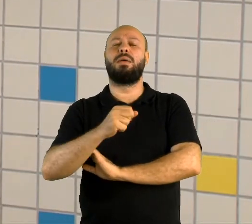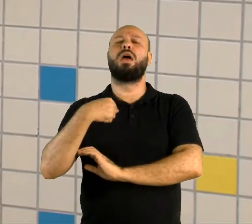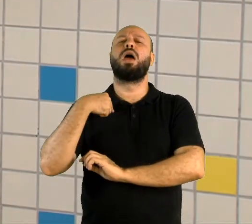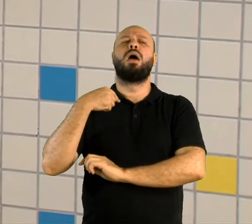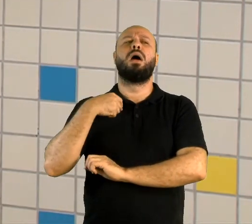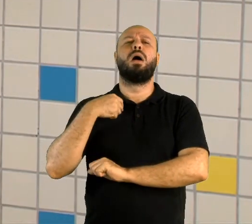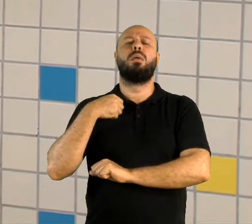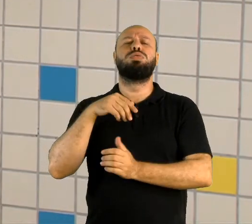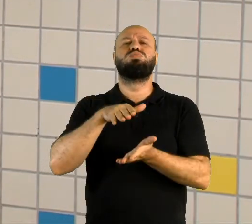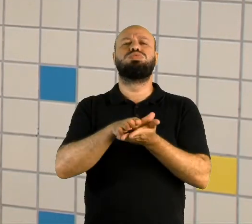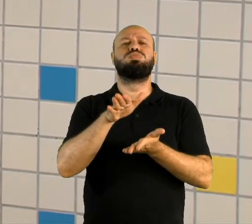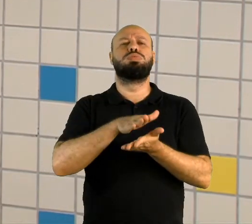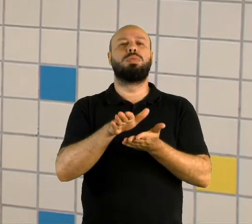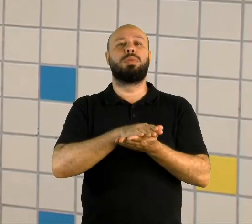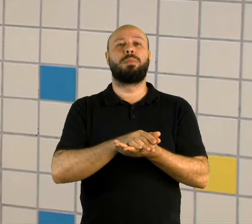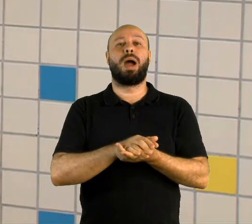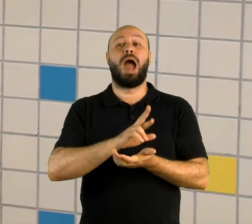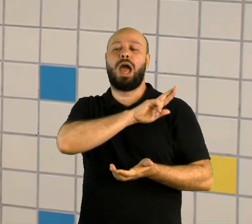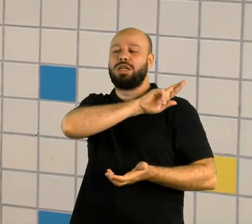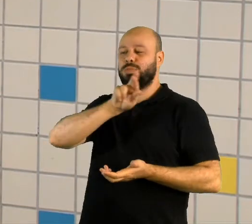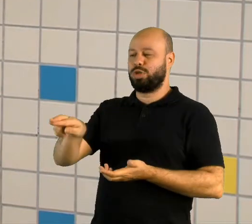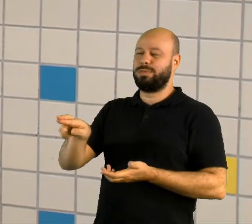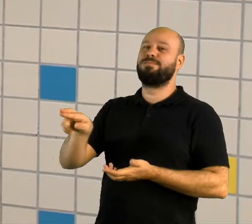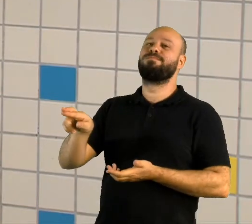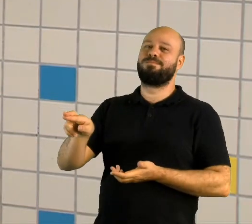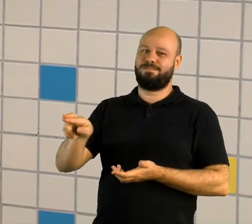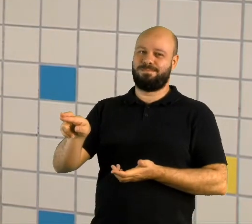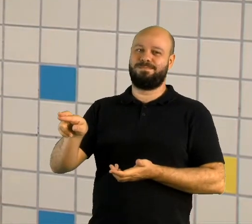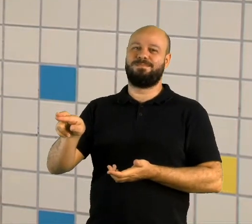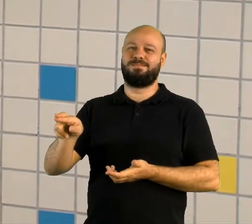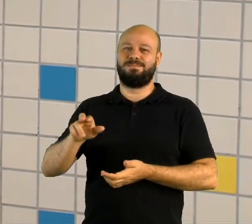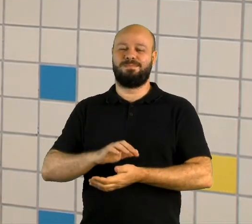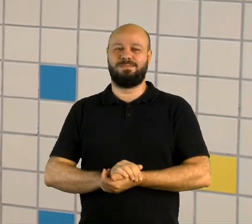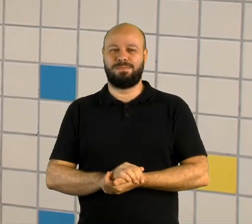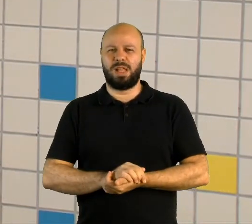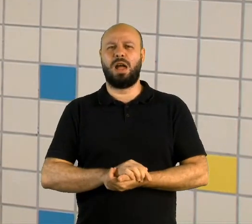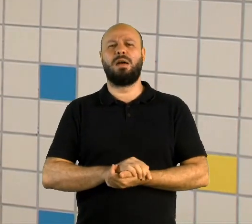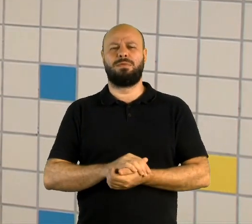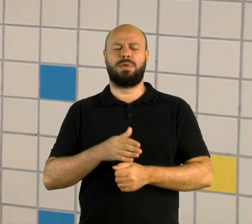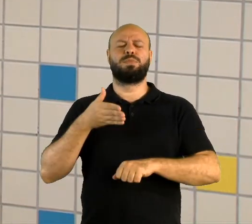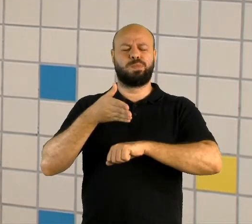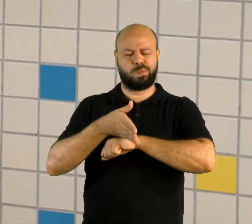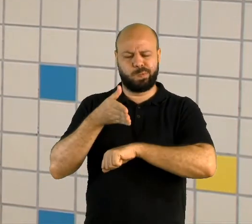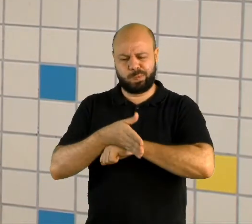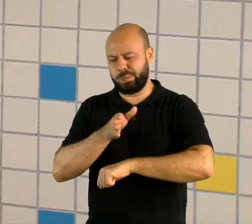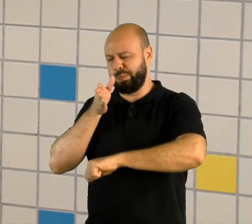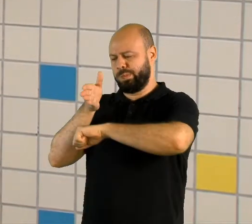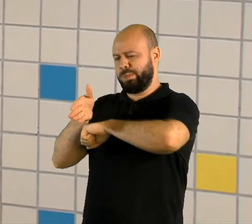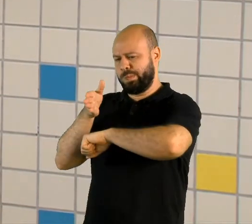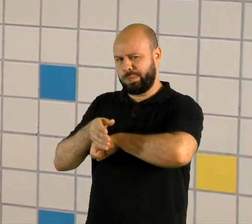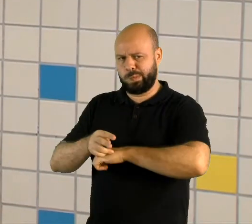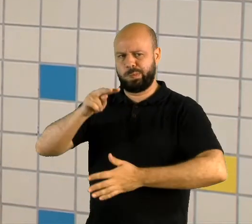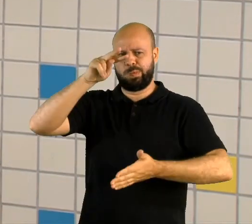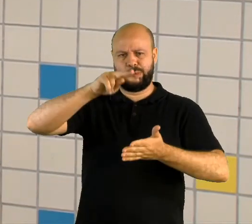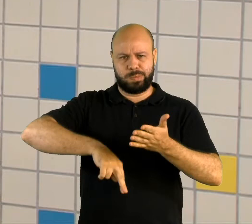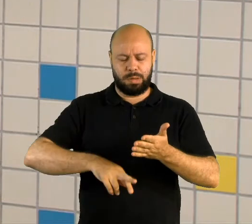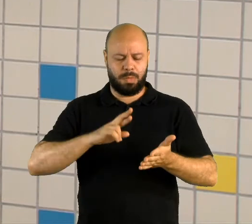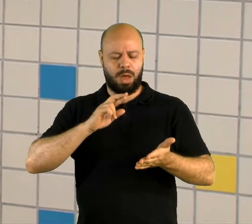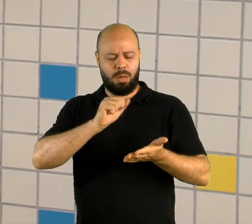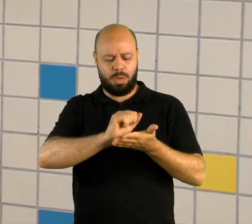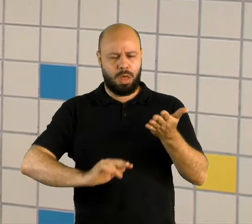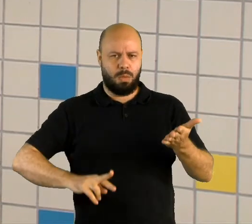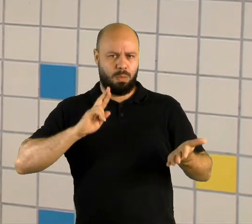como resposta a esse texto, ok? Então vamos acessar, fazer a leitura e responder às